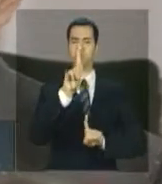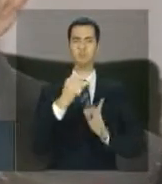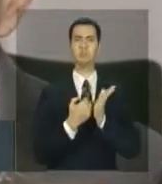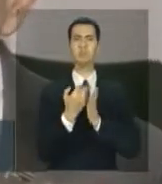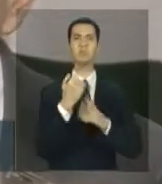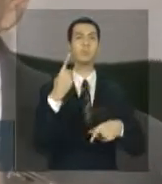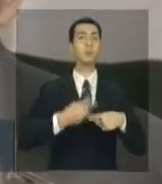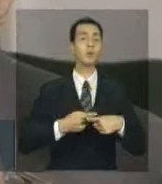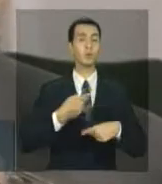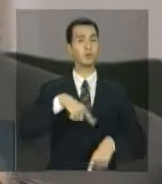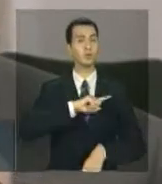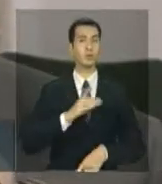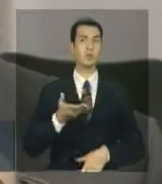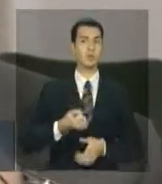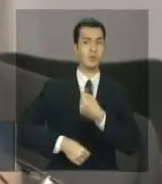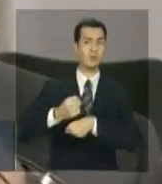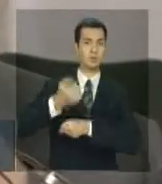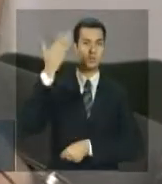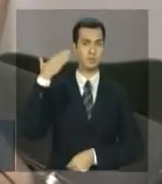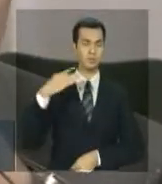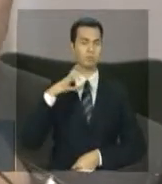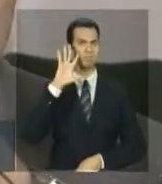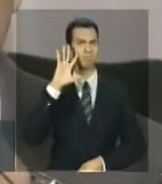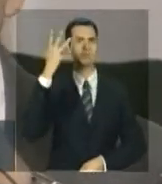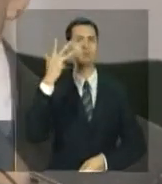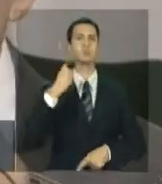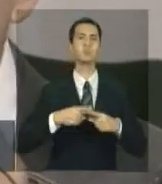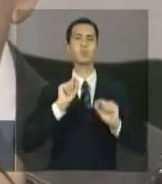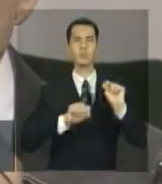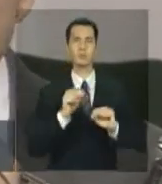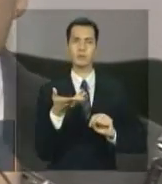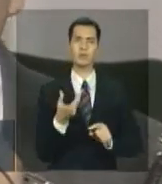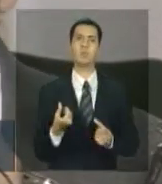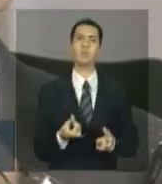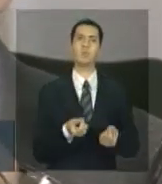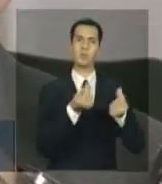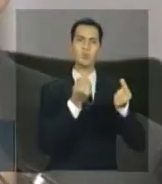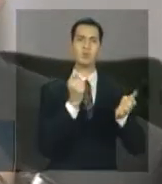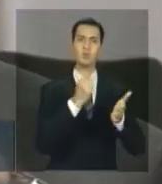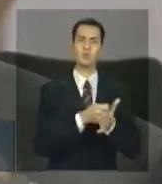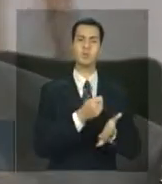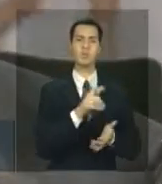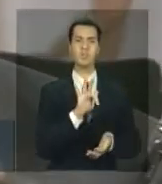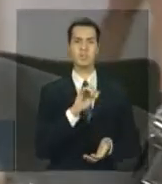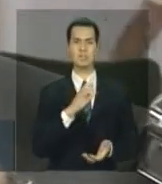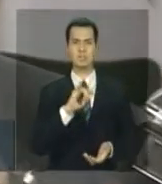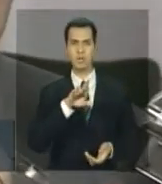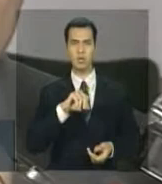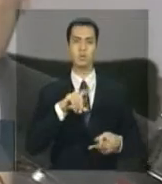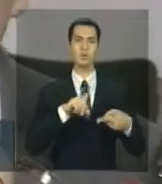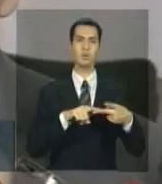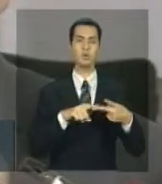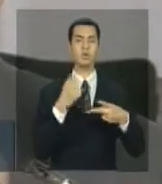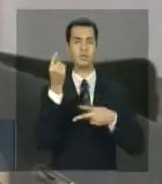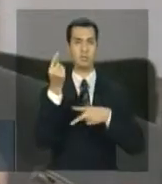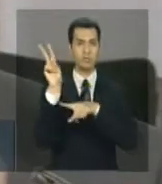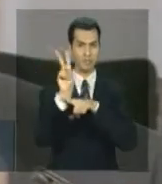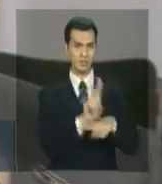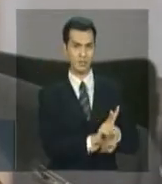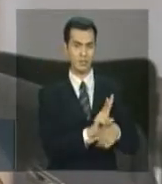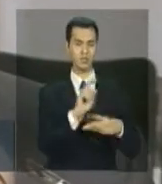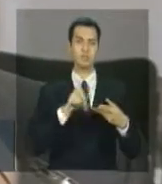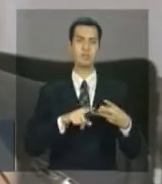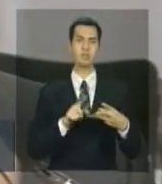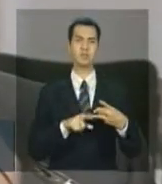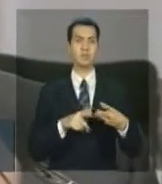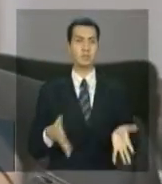o ano passado. Medidas no sentido de reduzir o custo financeiro, aumentar o crédito, incentivos fiscais que